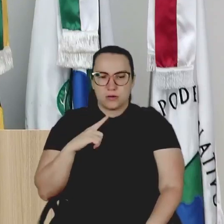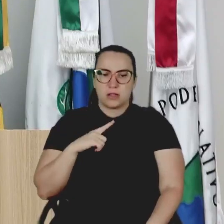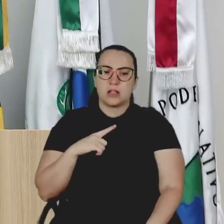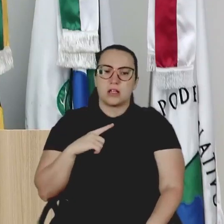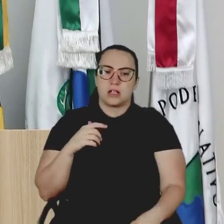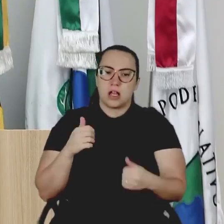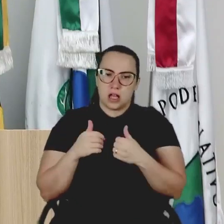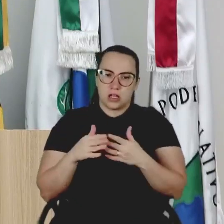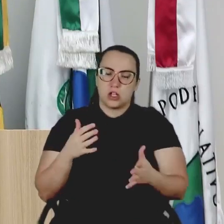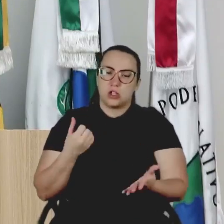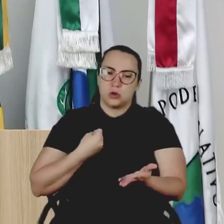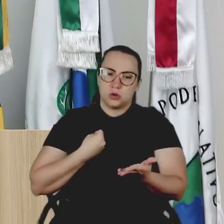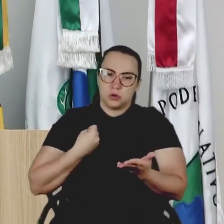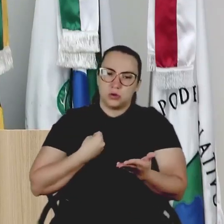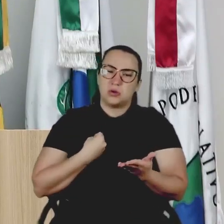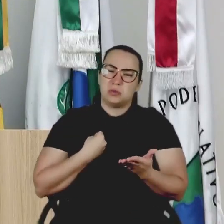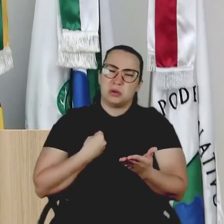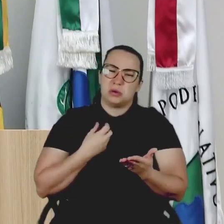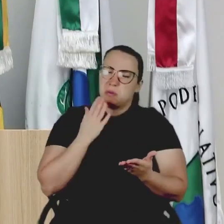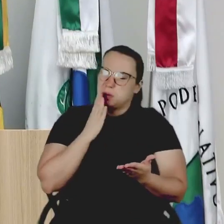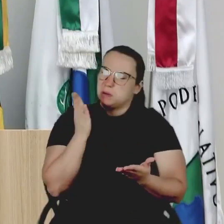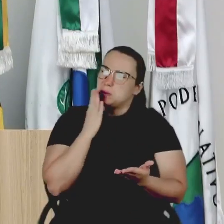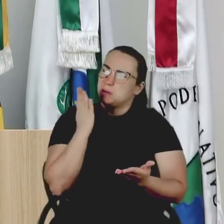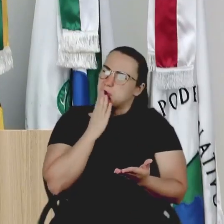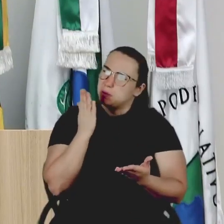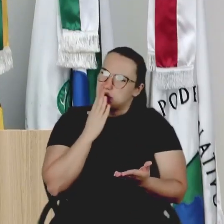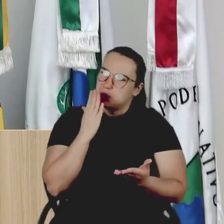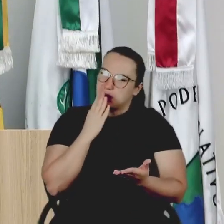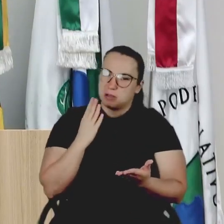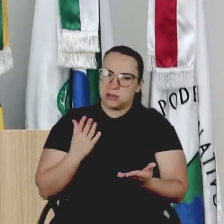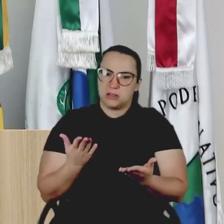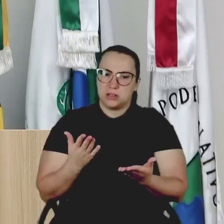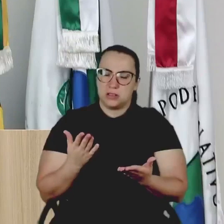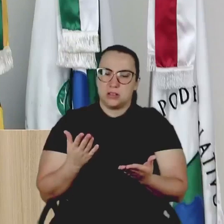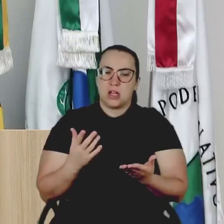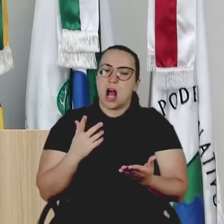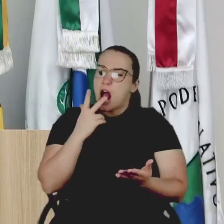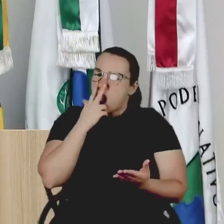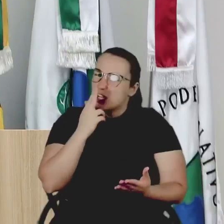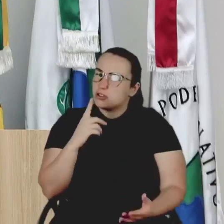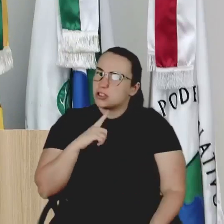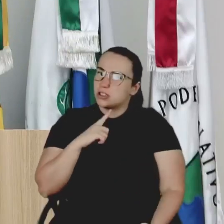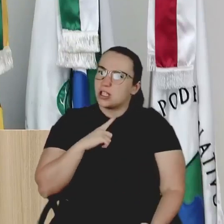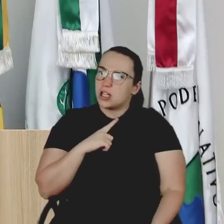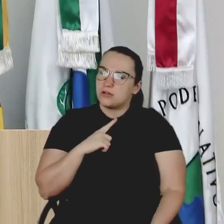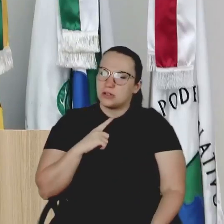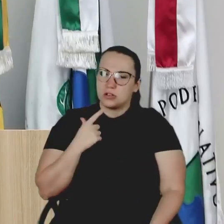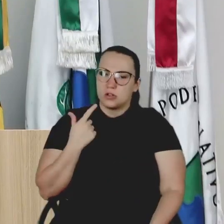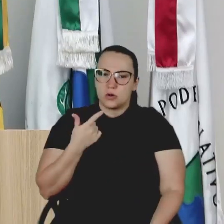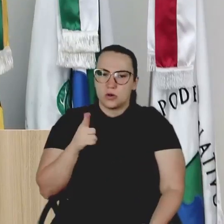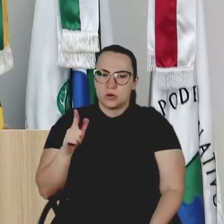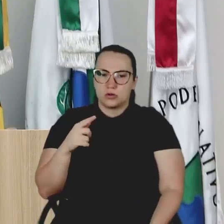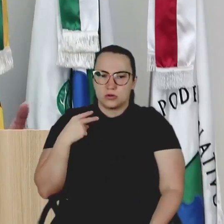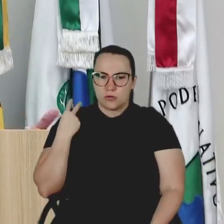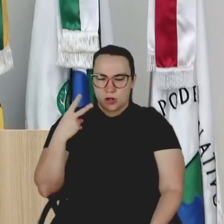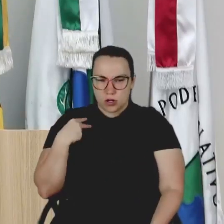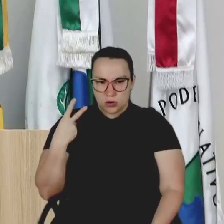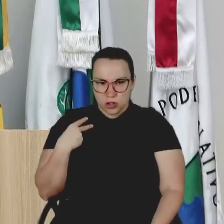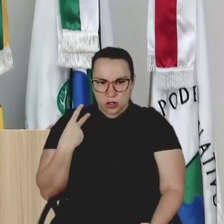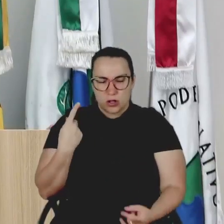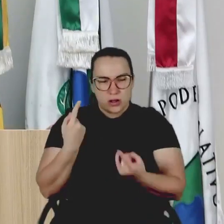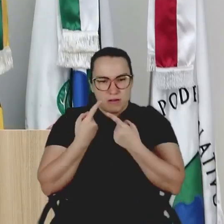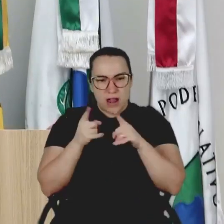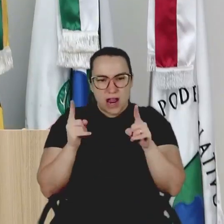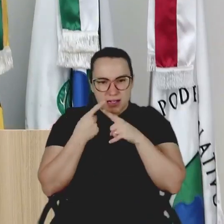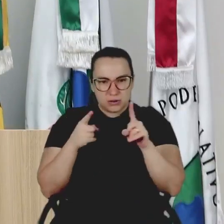bastante grande de ocorrências, inclusive, nós tivemos, eu acho que outros vereadores também tiveram reclamações sobre